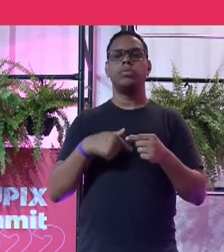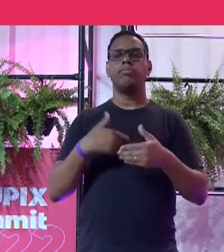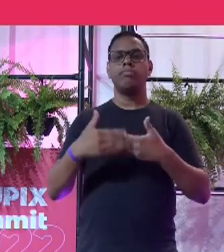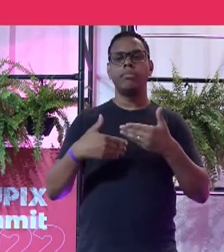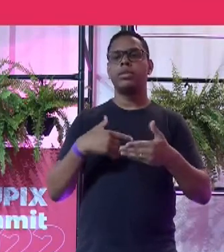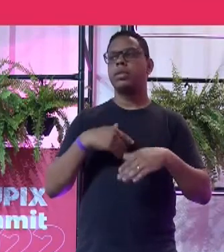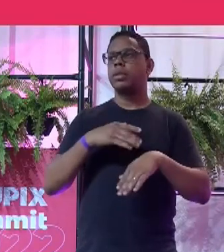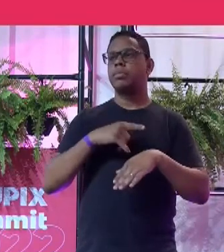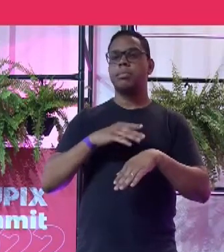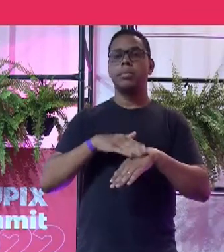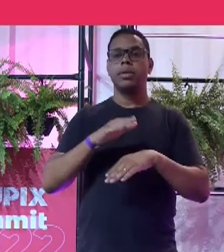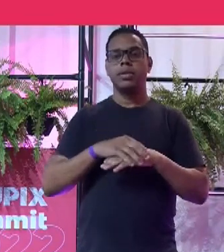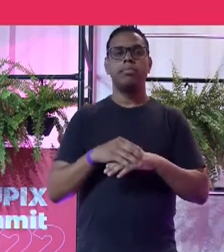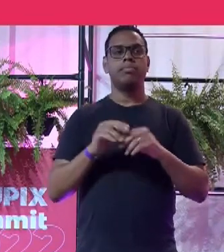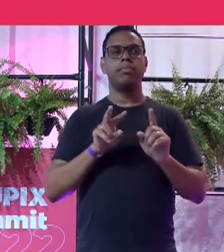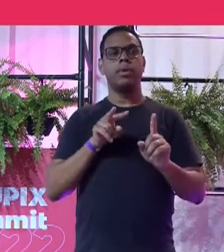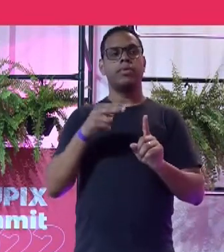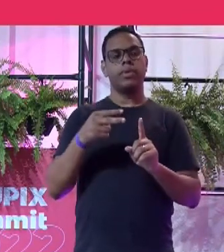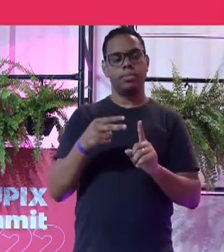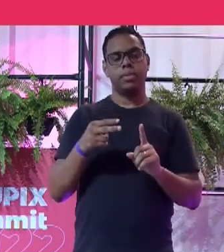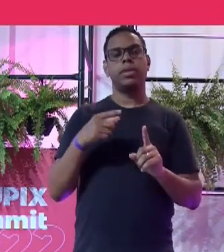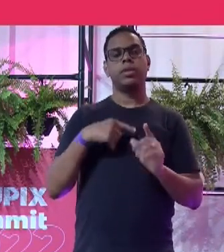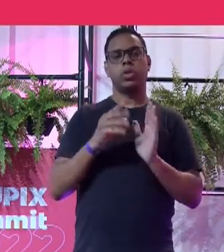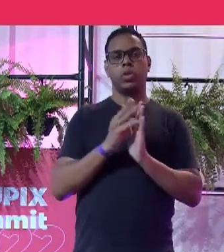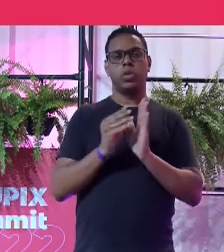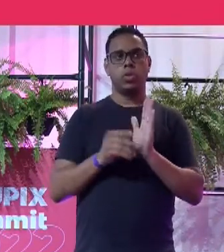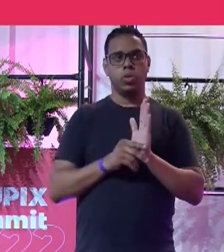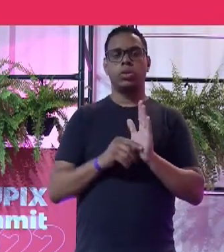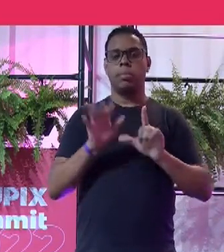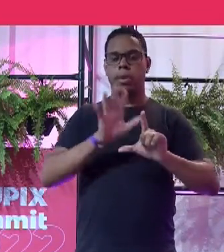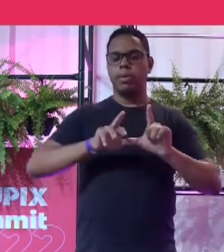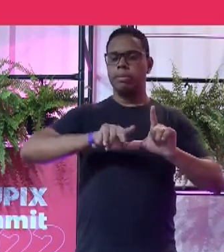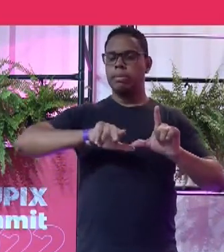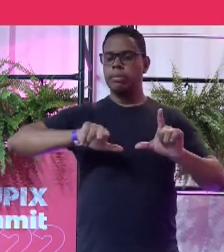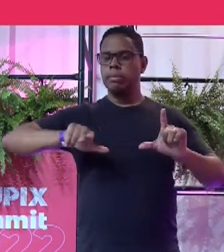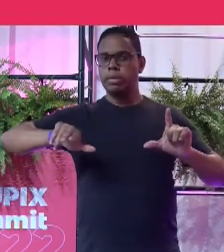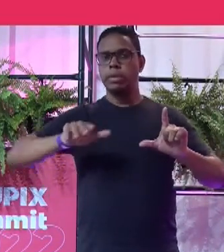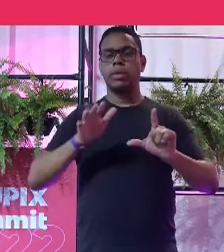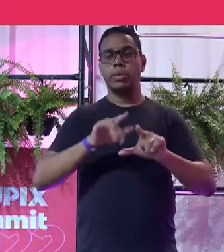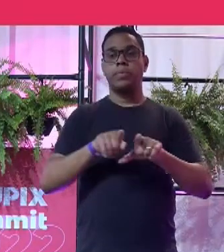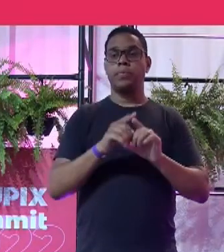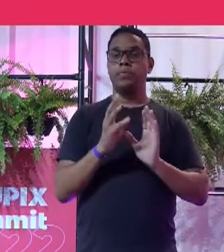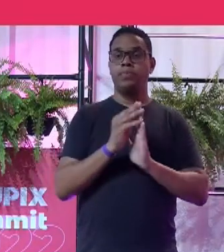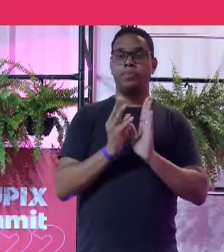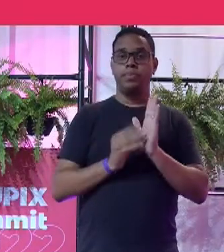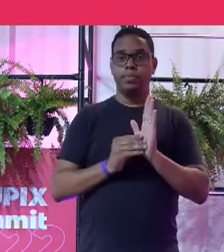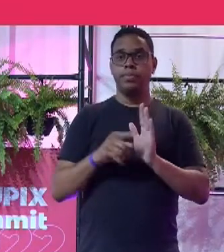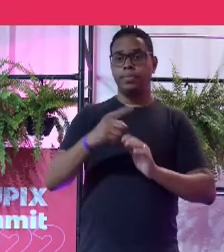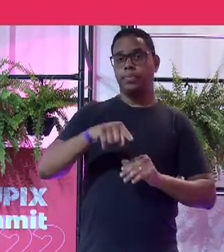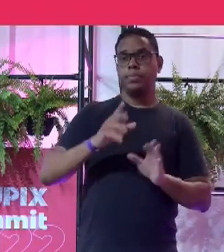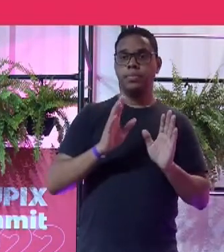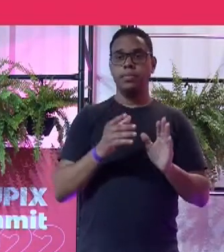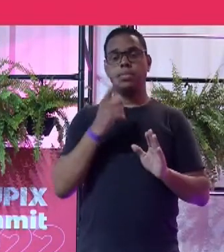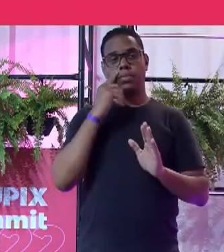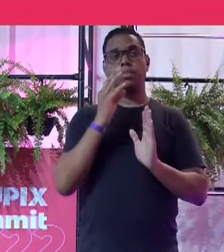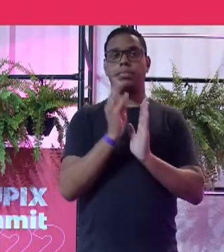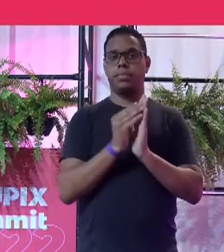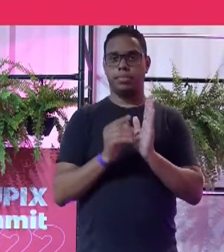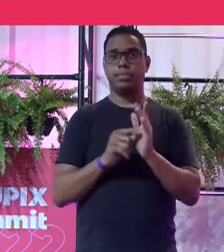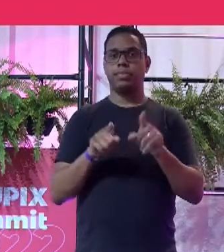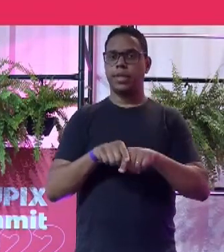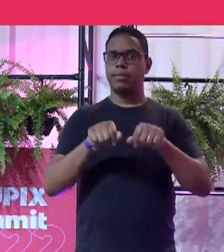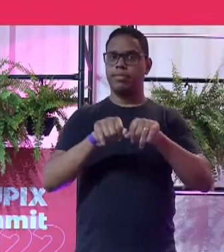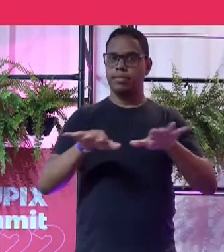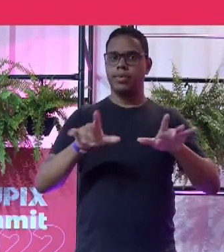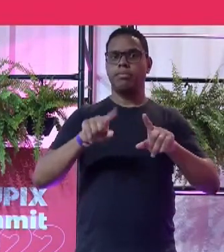trazer mais visibilidade para o conteúdo multiplataforma, um conteúdo que você já gravou e estender cada vez